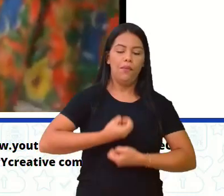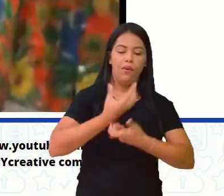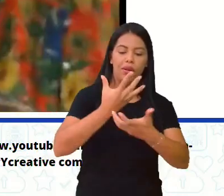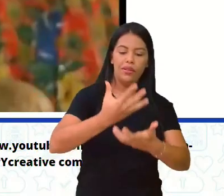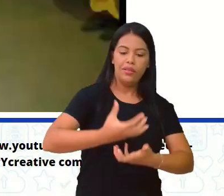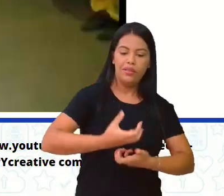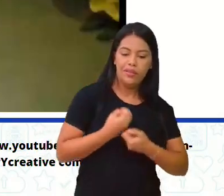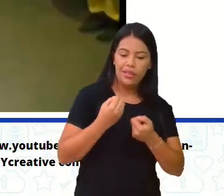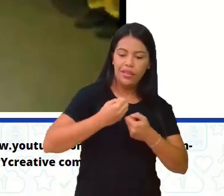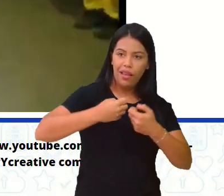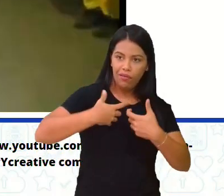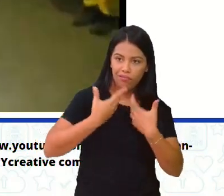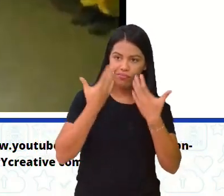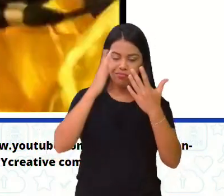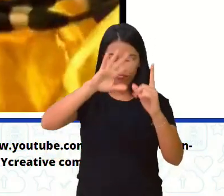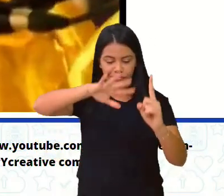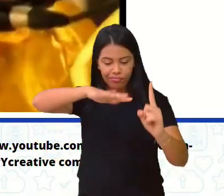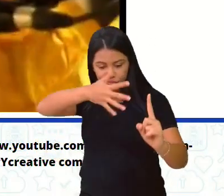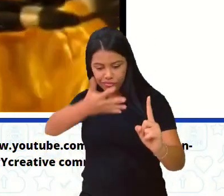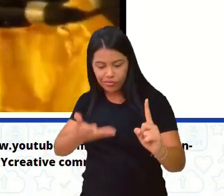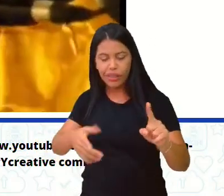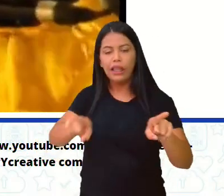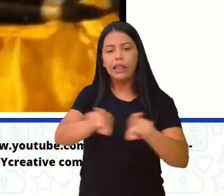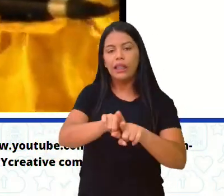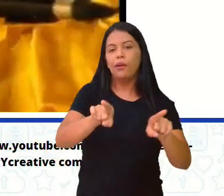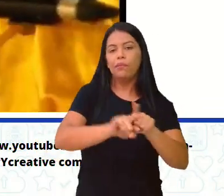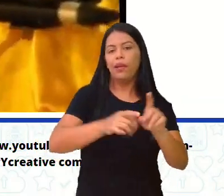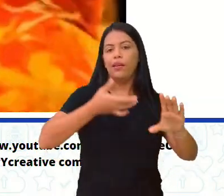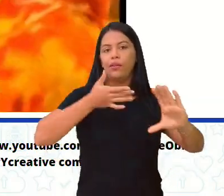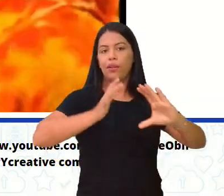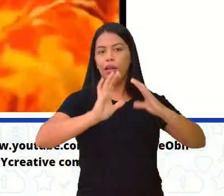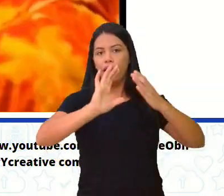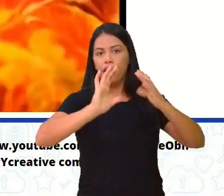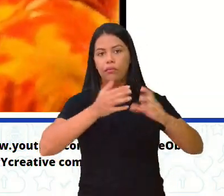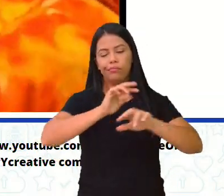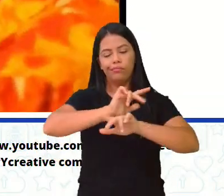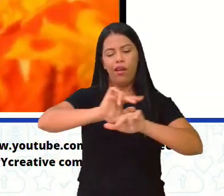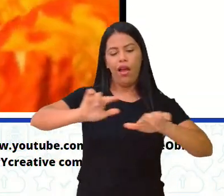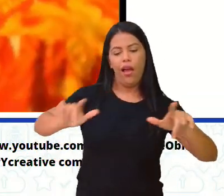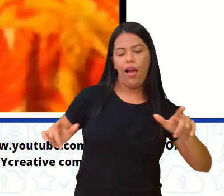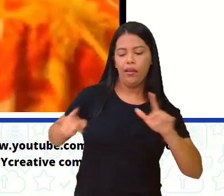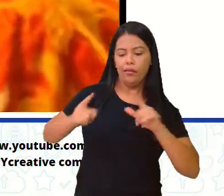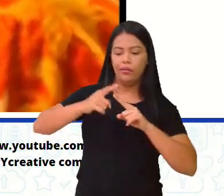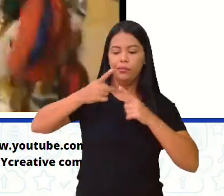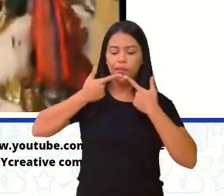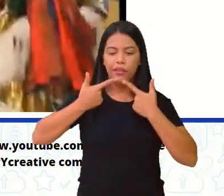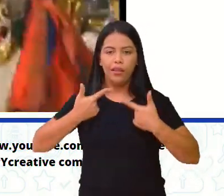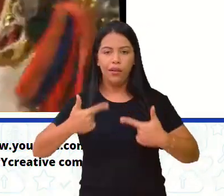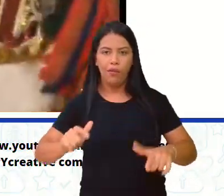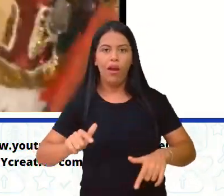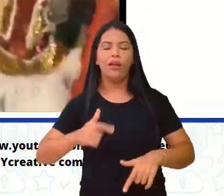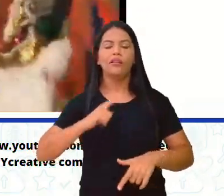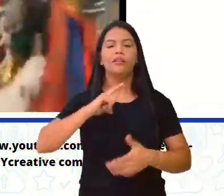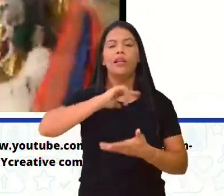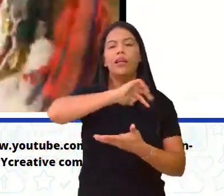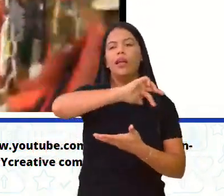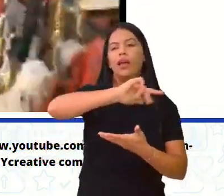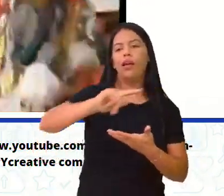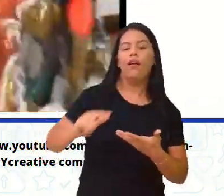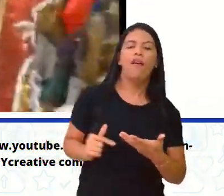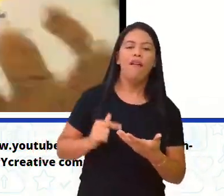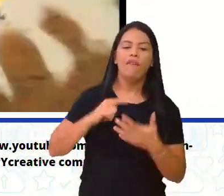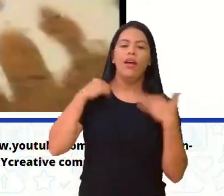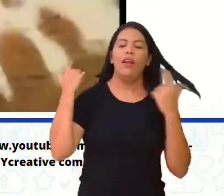louvação, o ritual e o canto. Com variados sotaques, Trata-se de uma tradicional